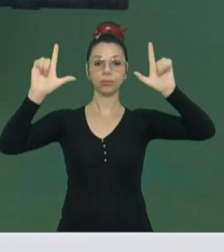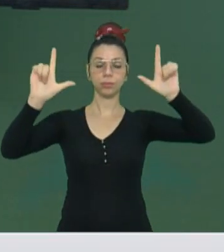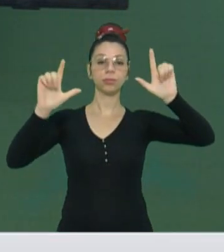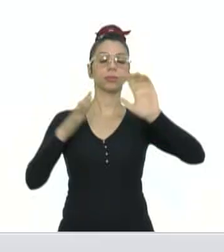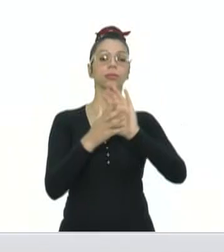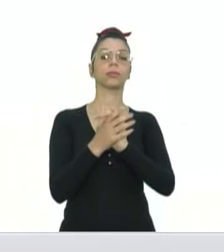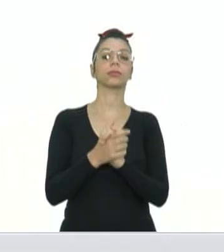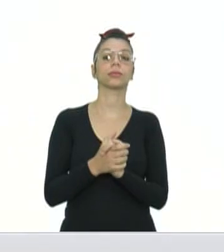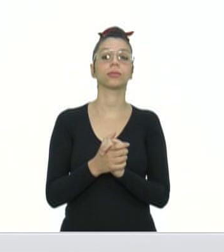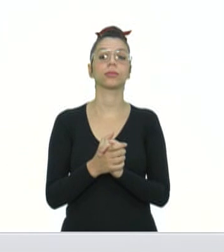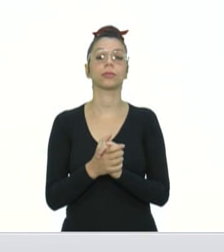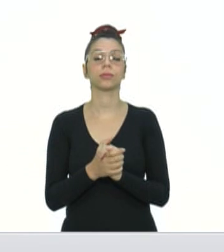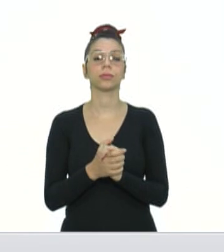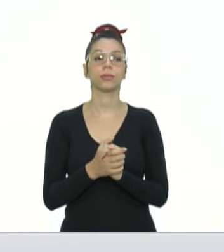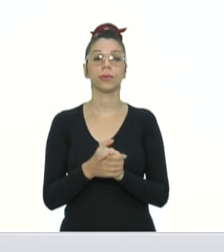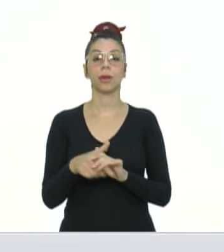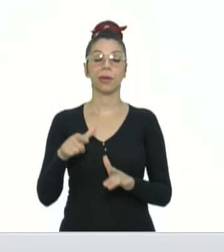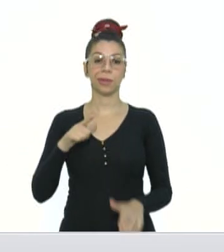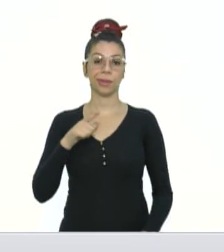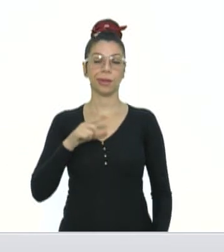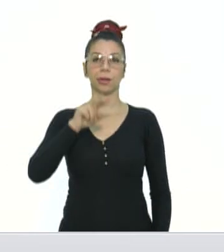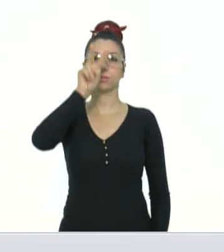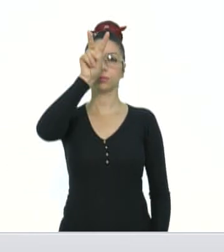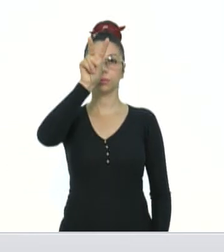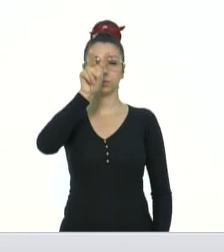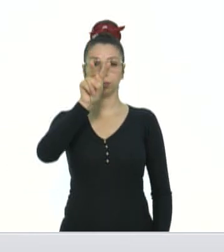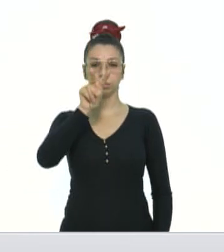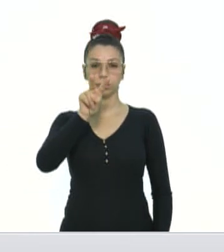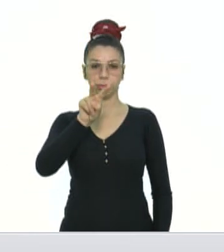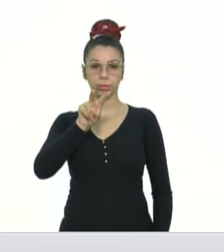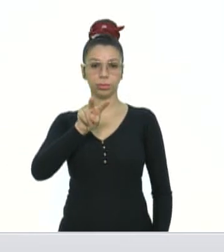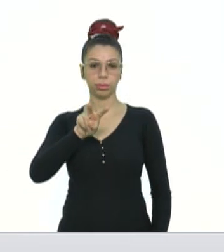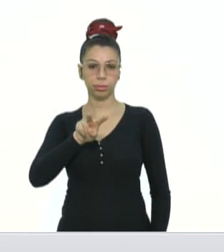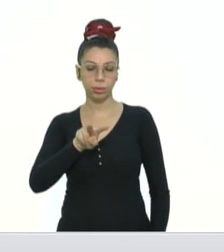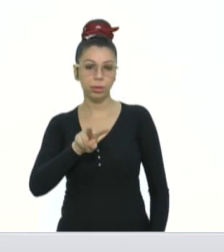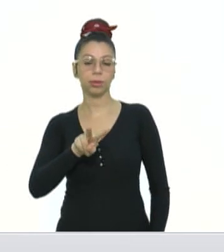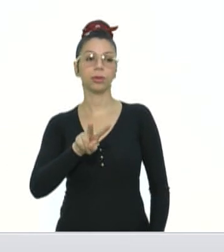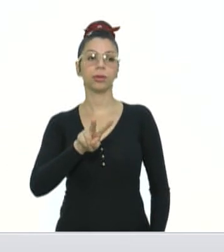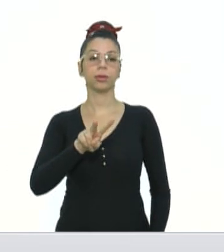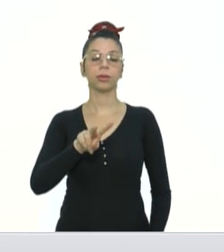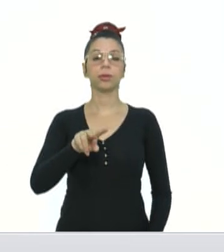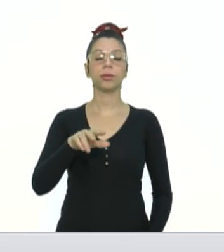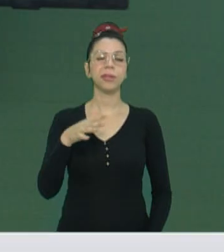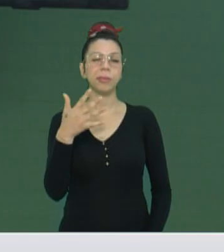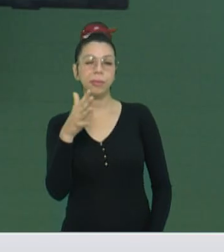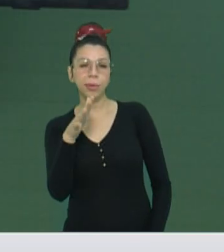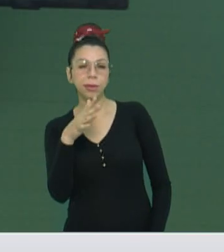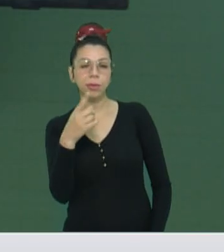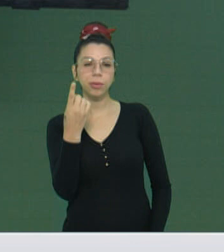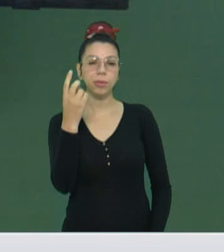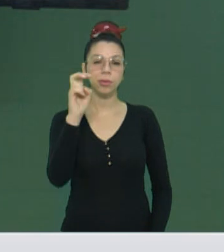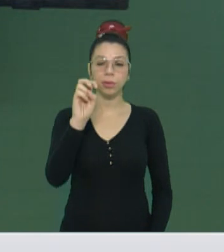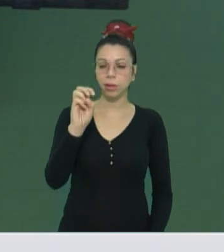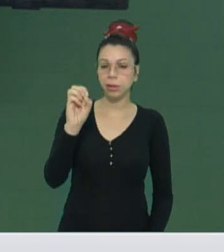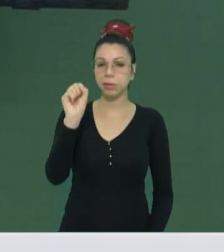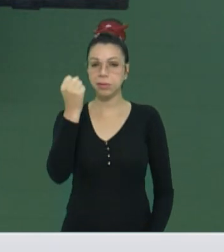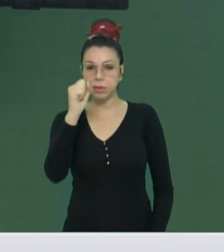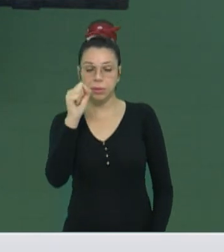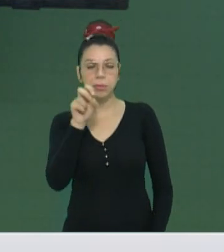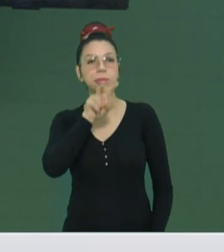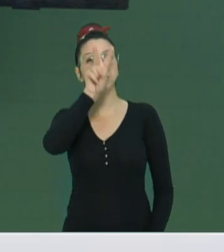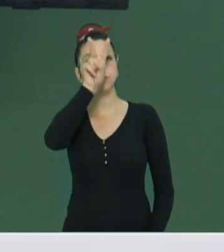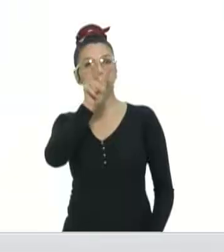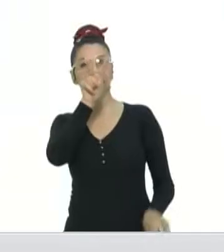Dá uma olhada. Eu vou deixar aqui, vou ficar aqui do seu ladinho e eu vou deixar uns 15 segundinhos para você olhar para